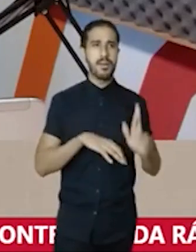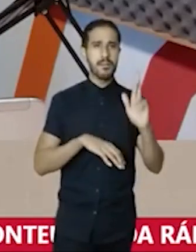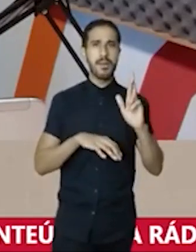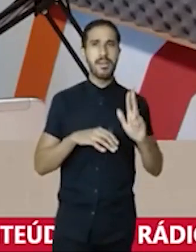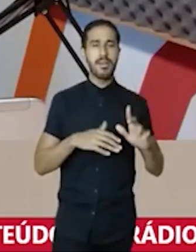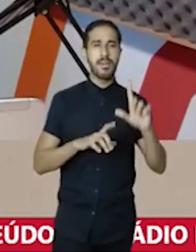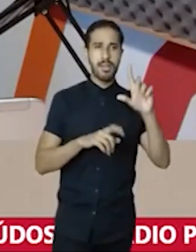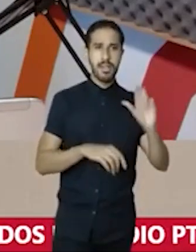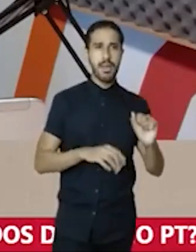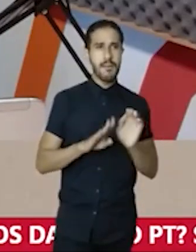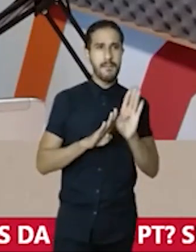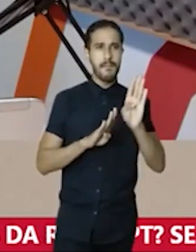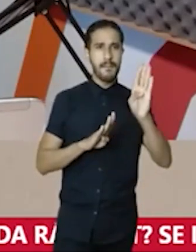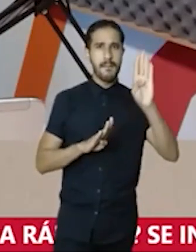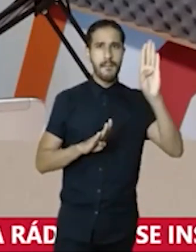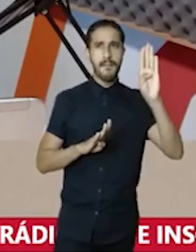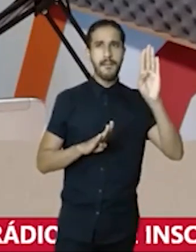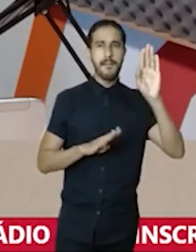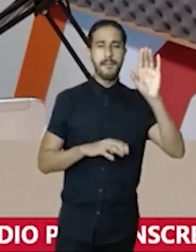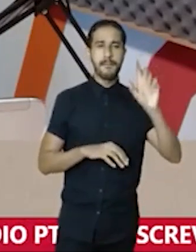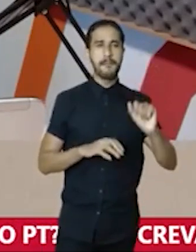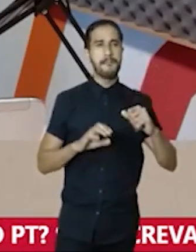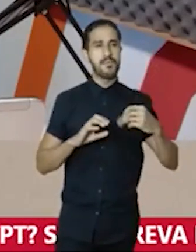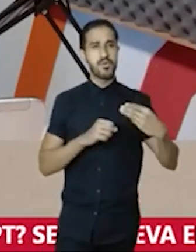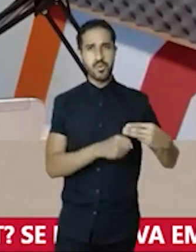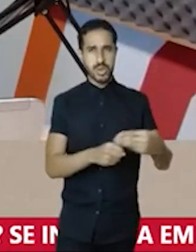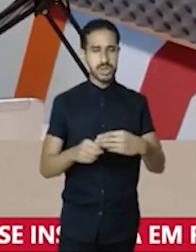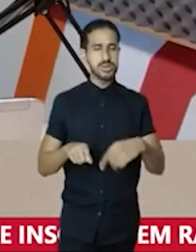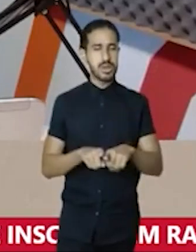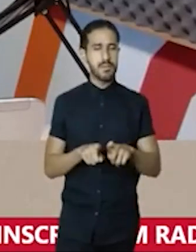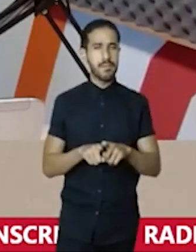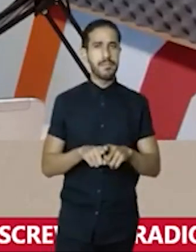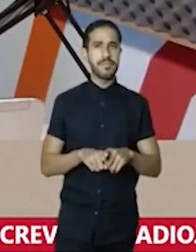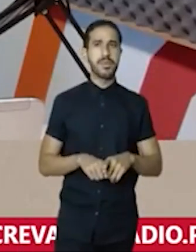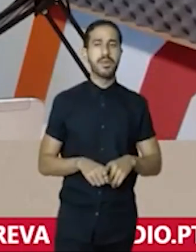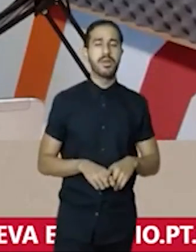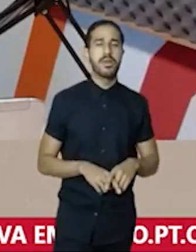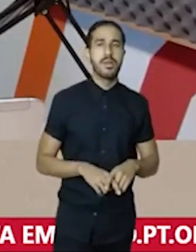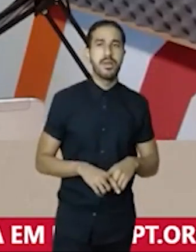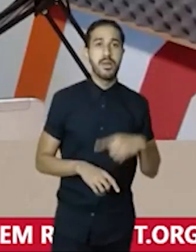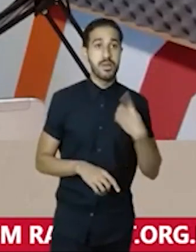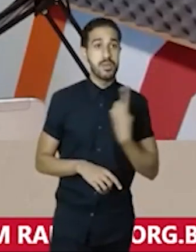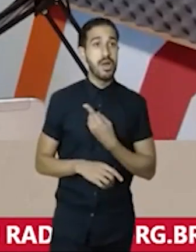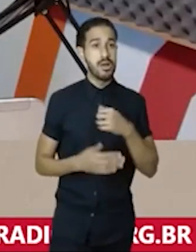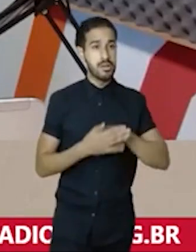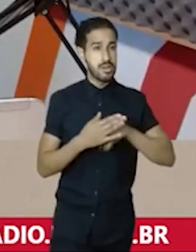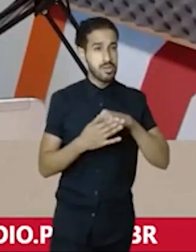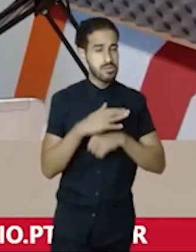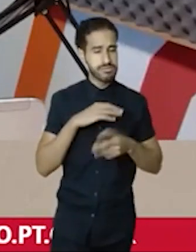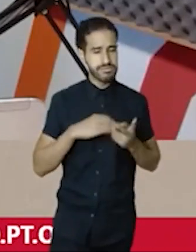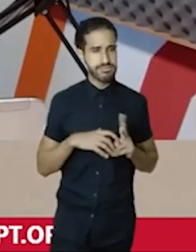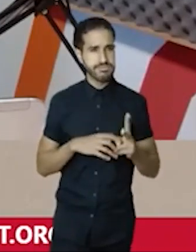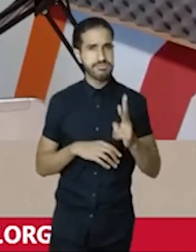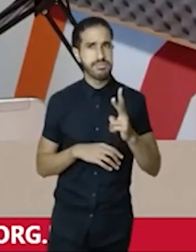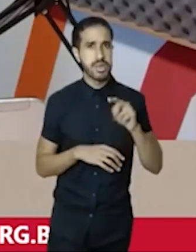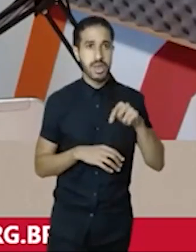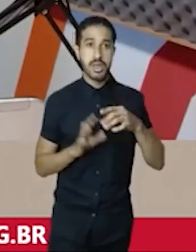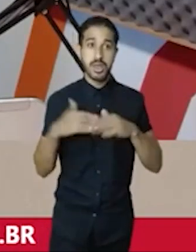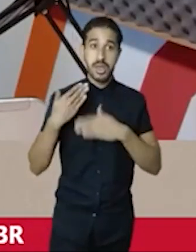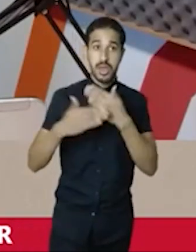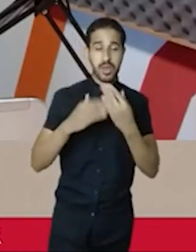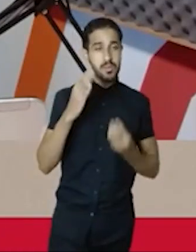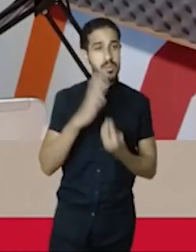lésbica cresce no parlamento municipal, mas que a gente está aí na resistência, na luta e nessa